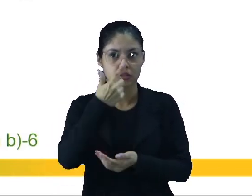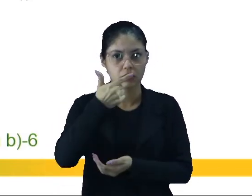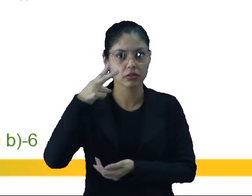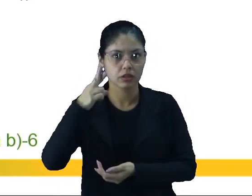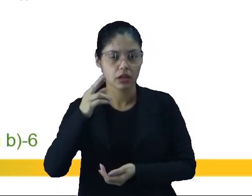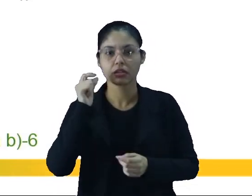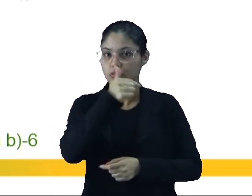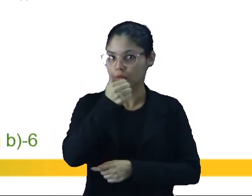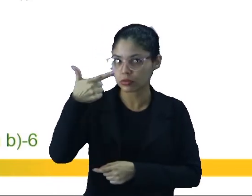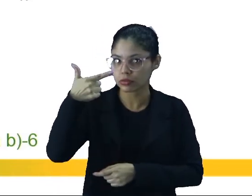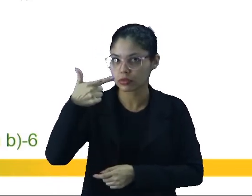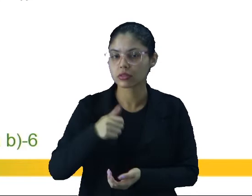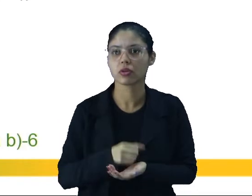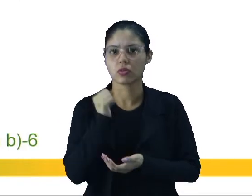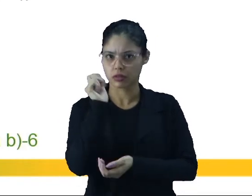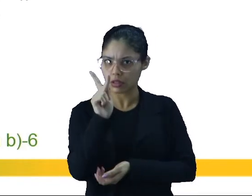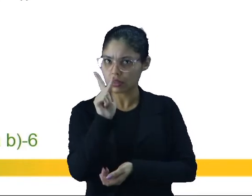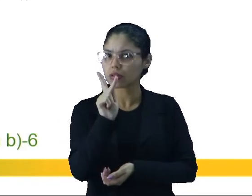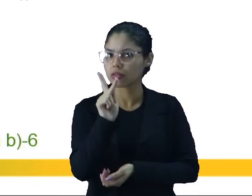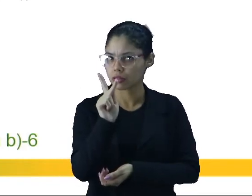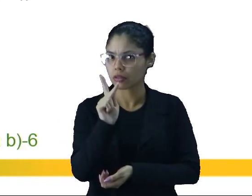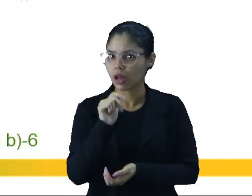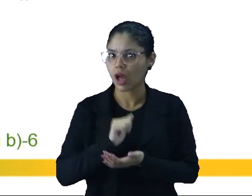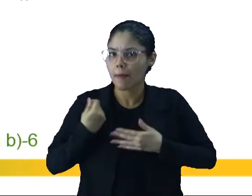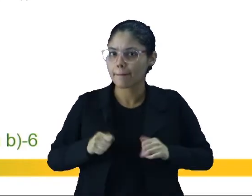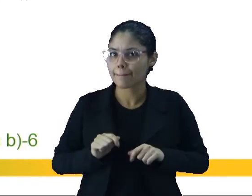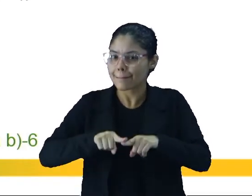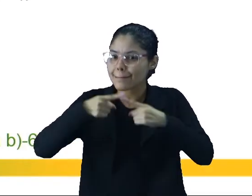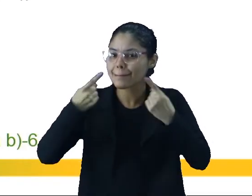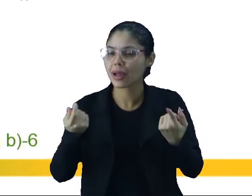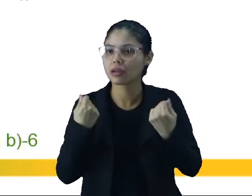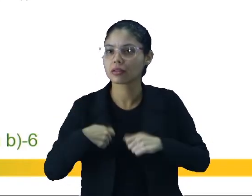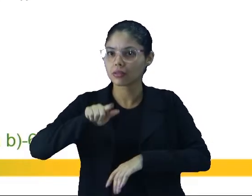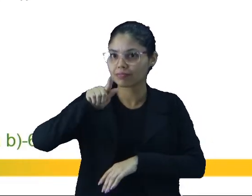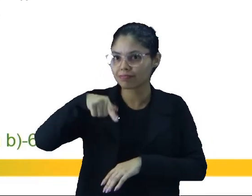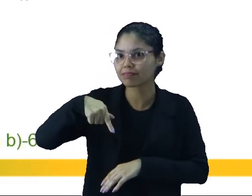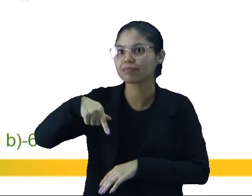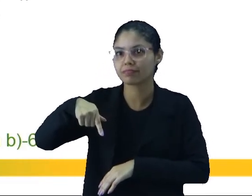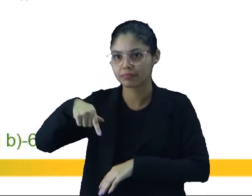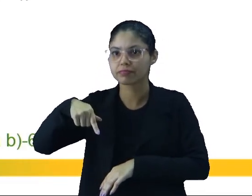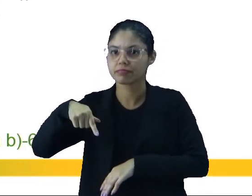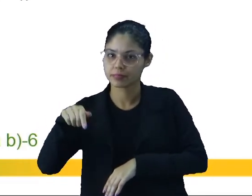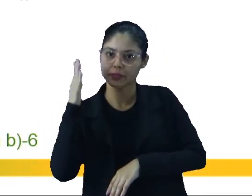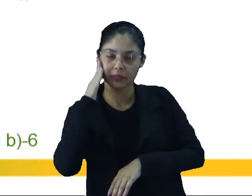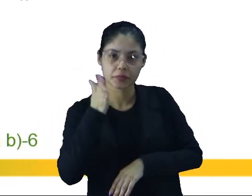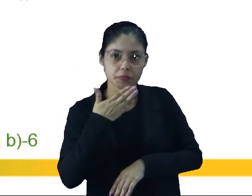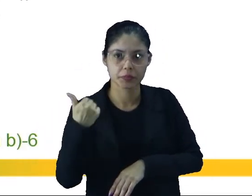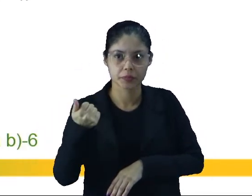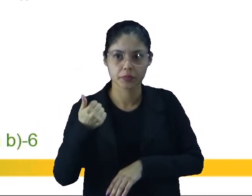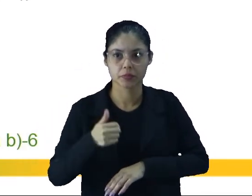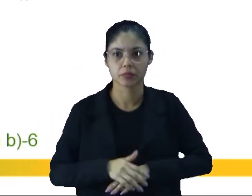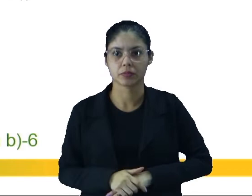é 12. Tá? Só que eu tenho que aqui, ó, nesse caso, para que você possa entender, ó.